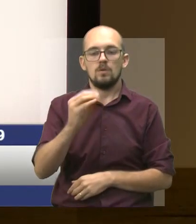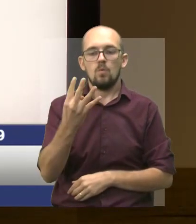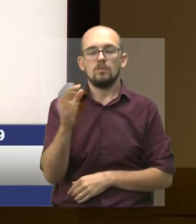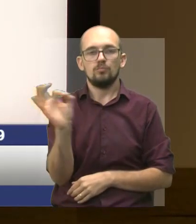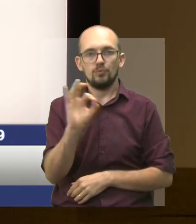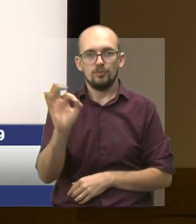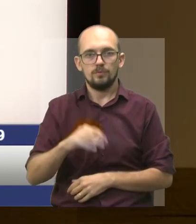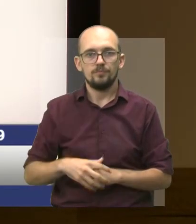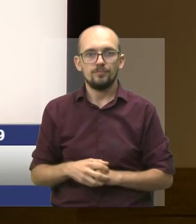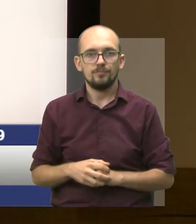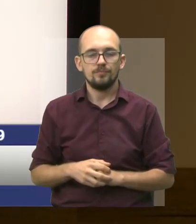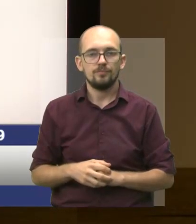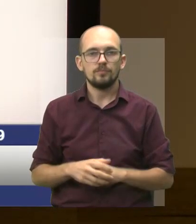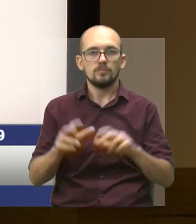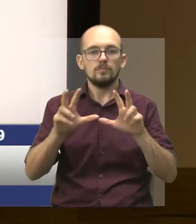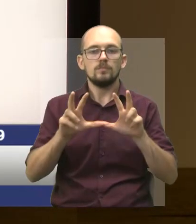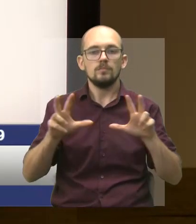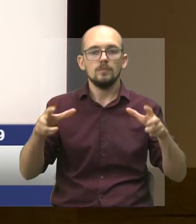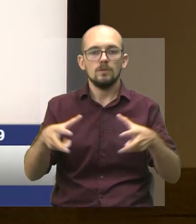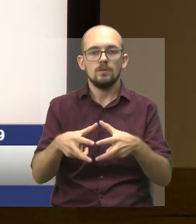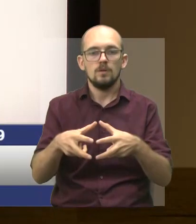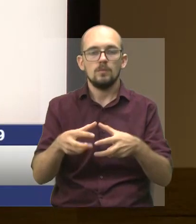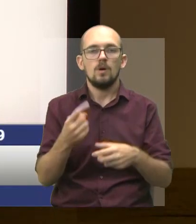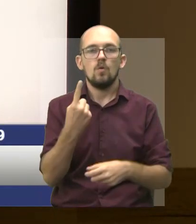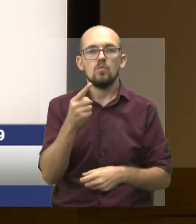0,04%. Câmara Municipal,